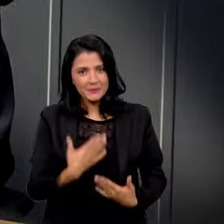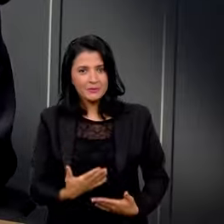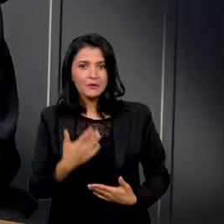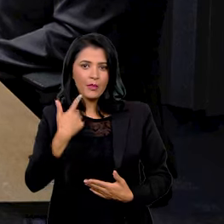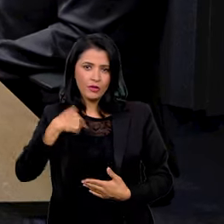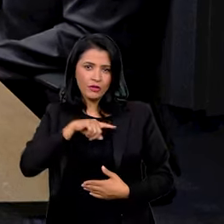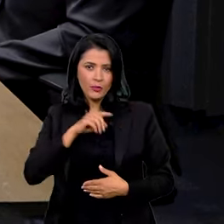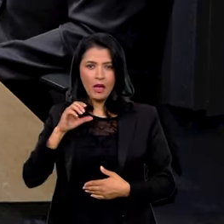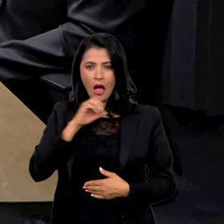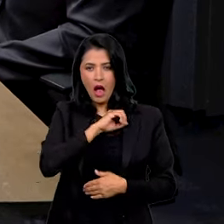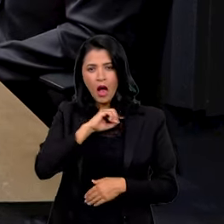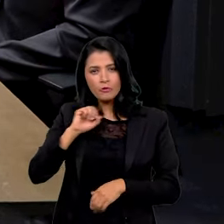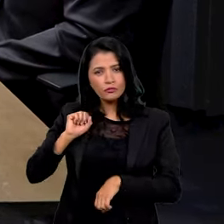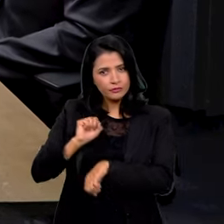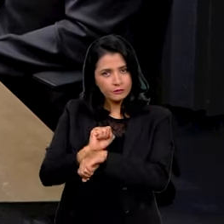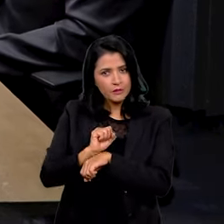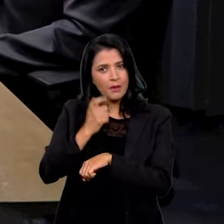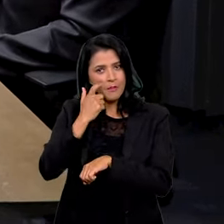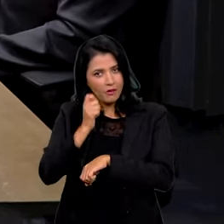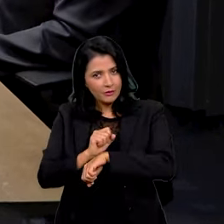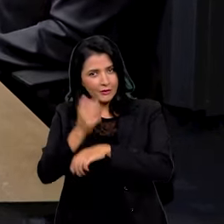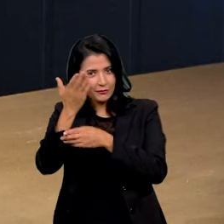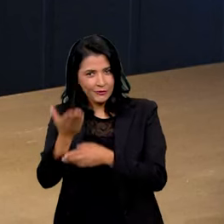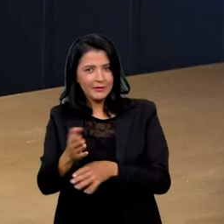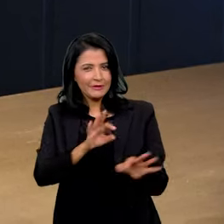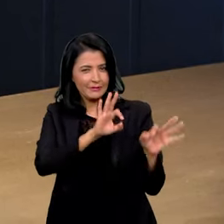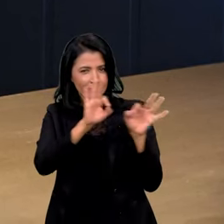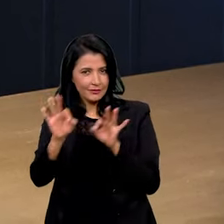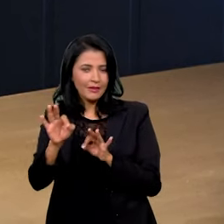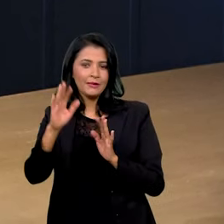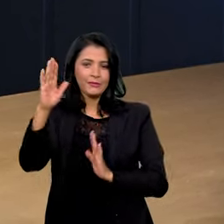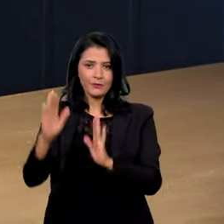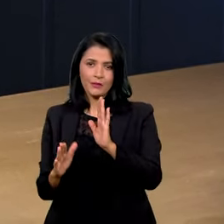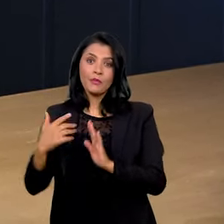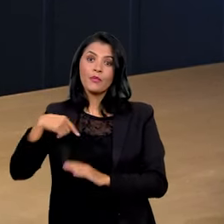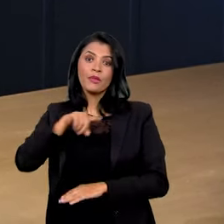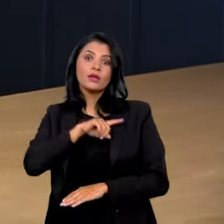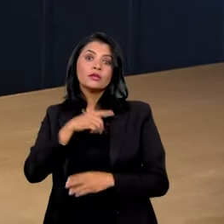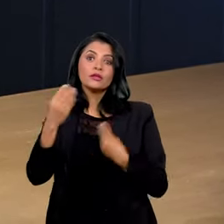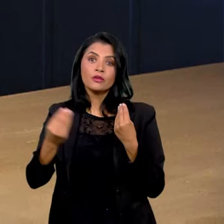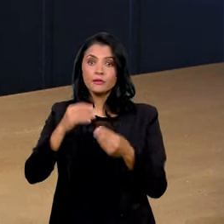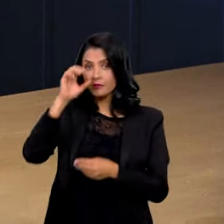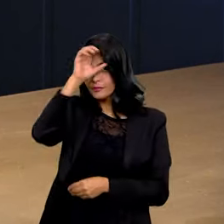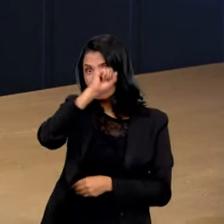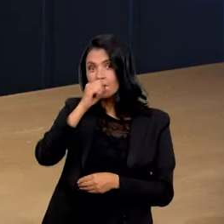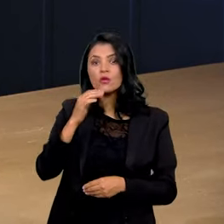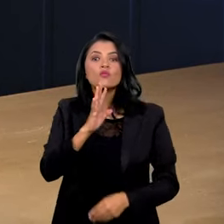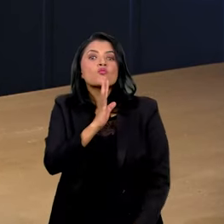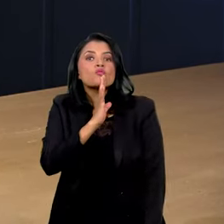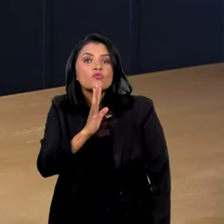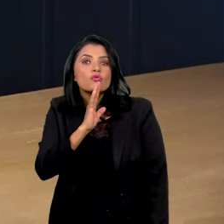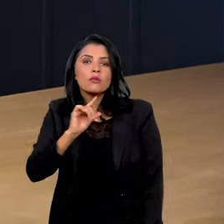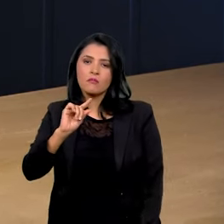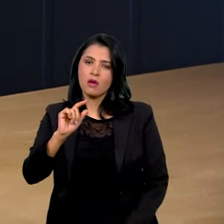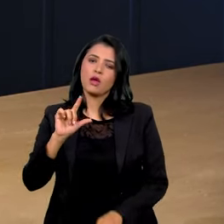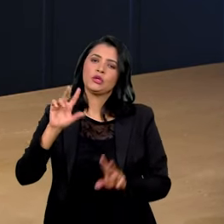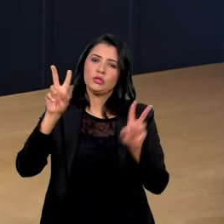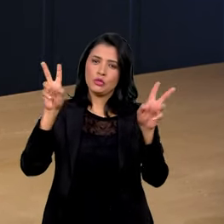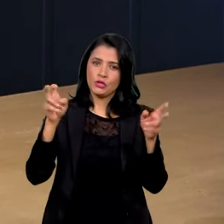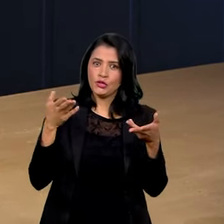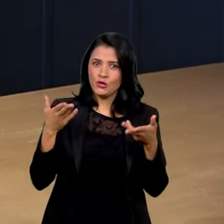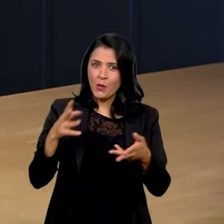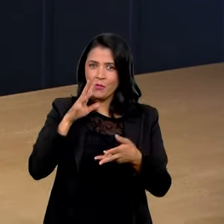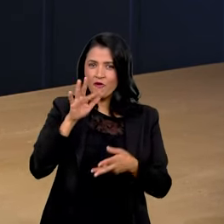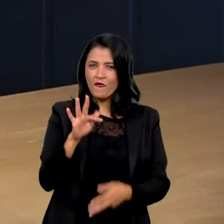nós vamos fazer um rápido intervalo mas eu aguardo vocês no próximo bloco pra gente aprender e conhecer um pouco mais sobre